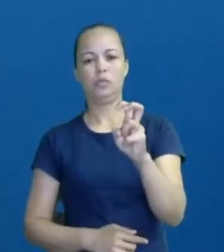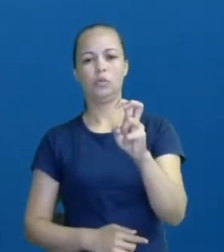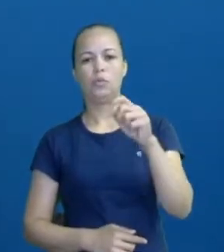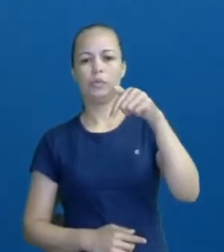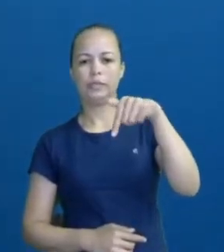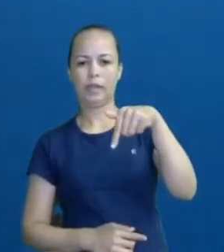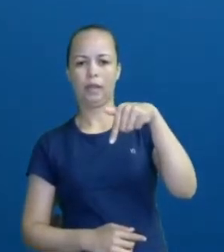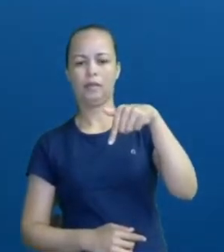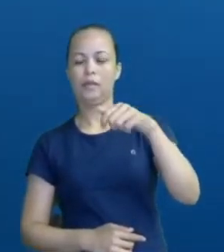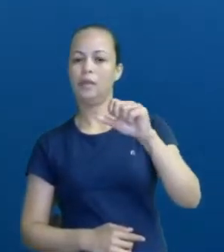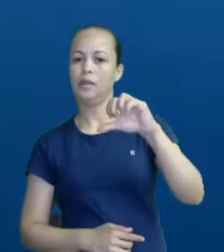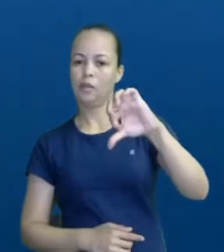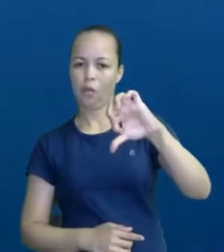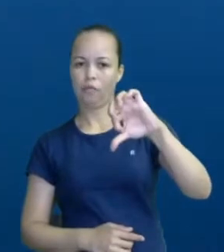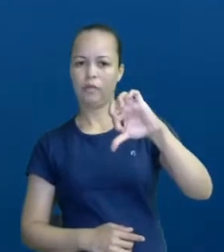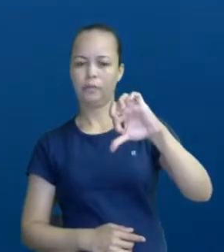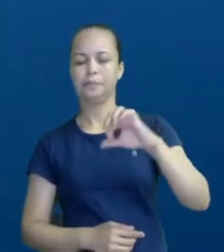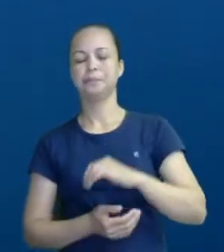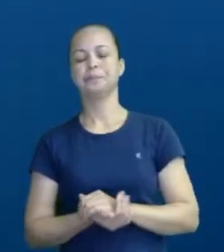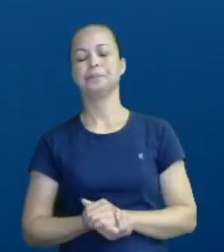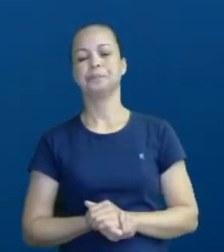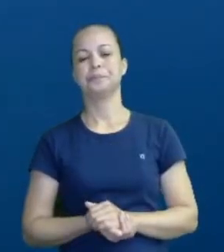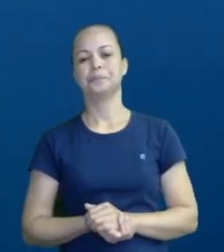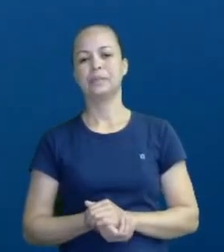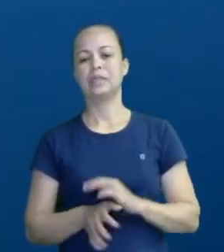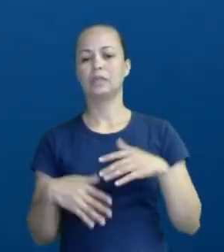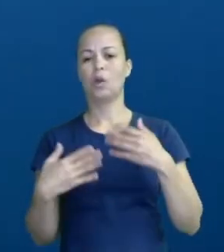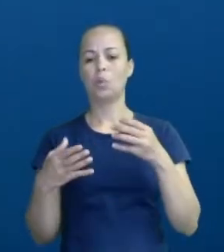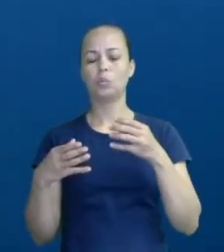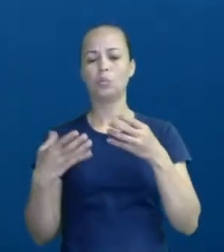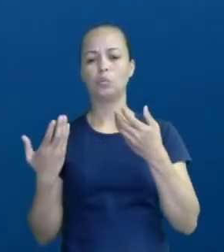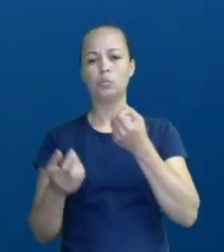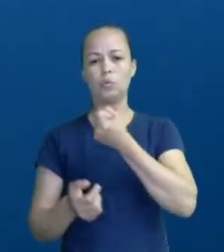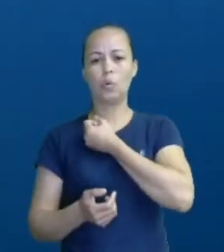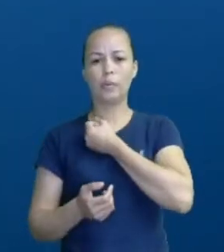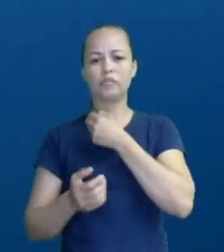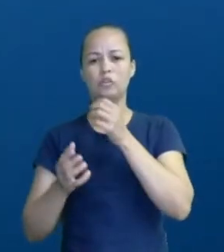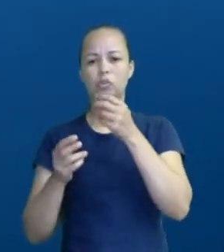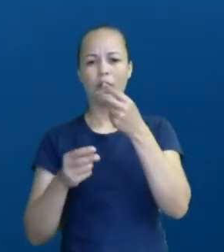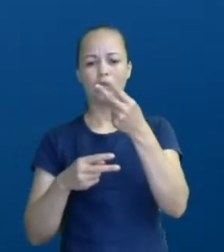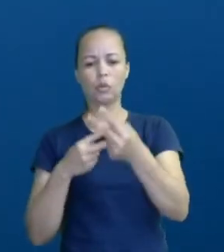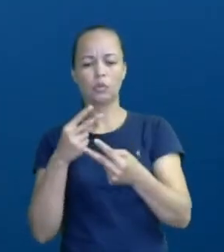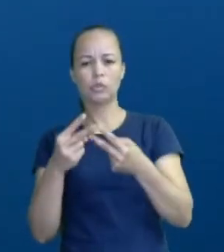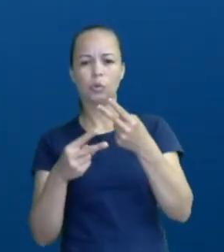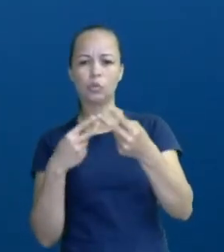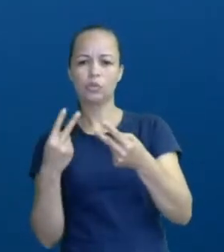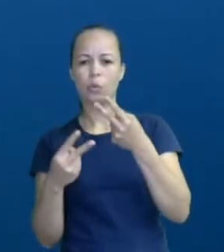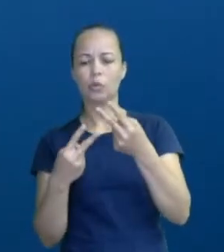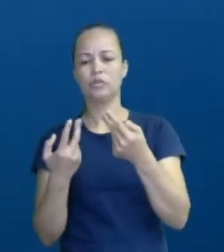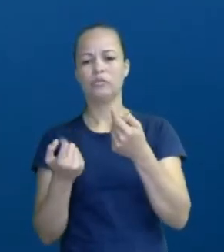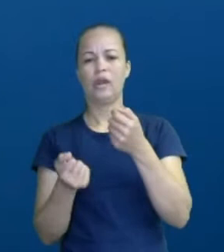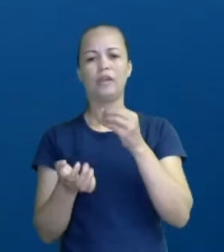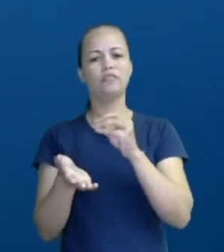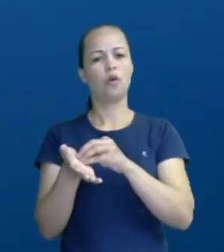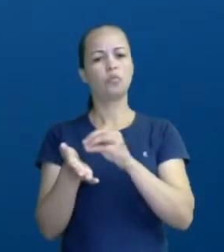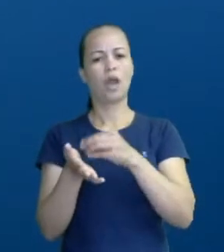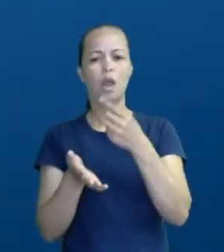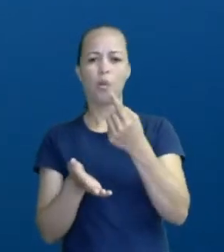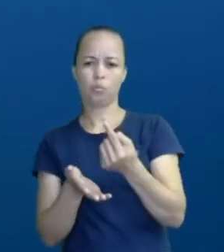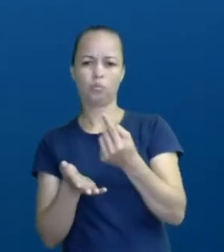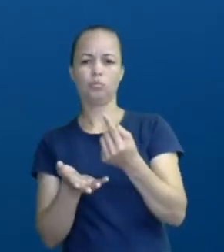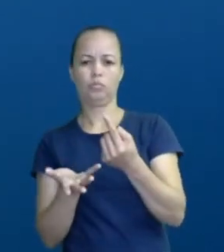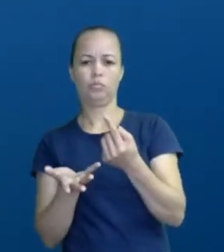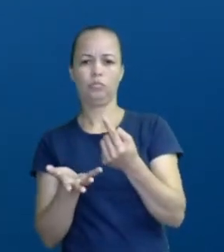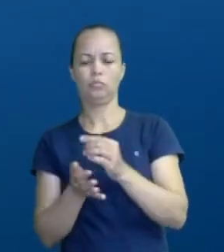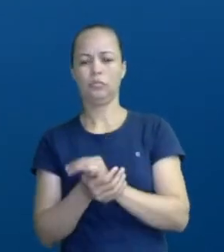9, tá certo? São números que, se eu for juntando de 2 em 2, vai sobrar 1. E se sobrar